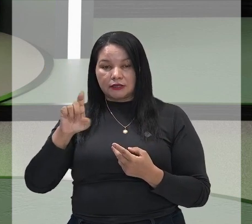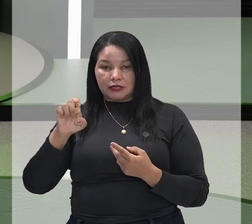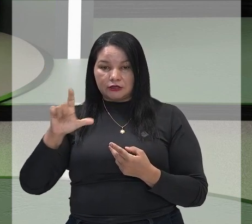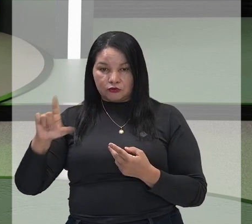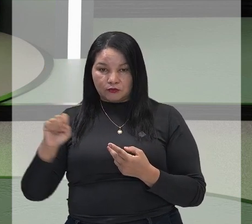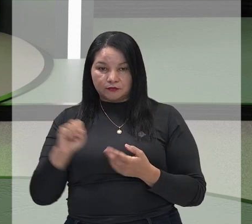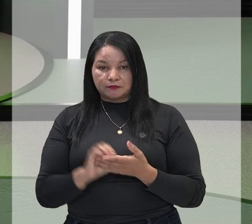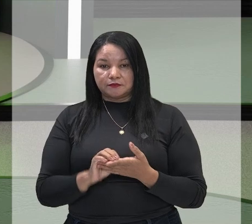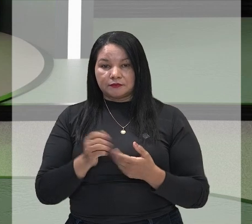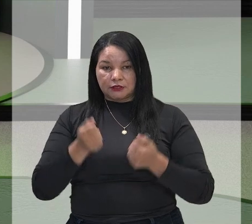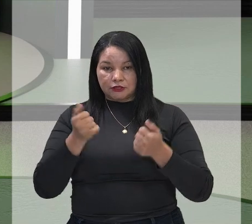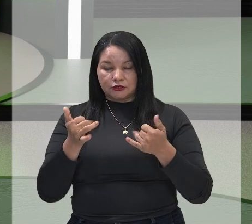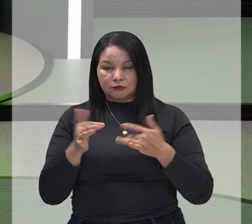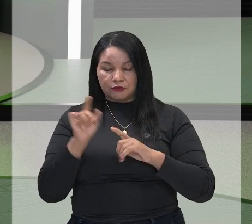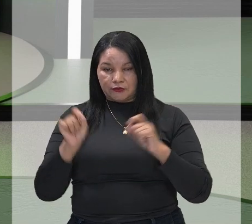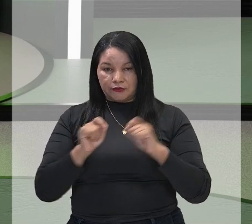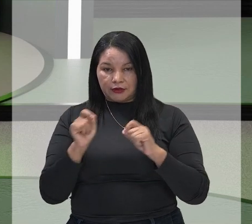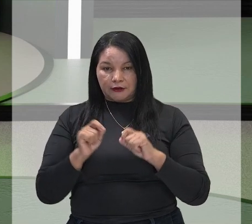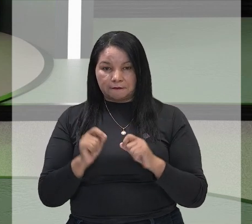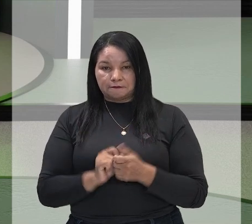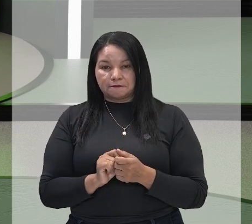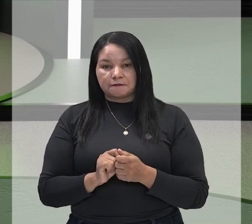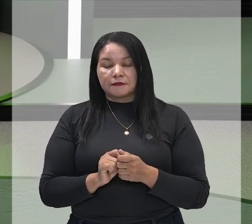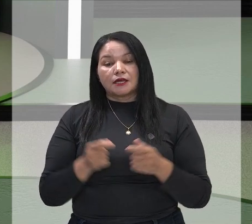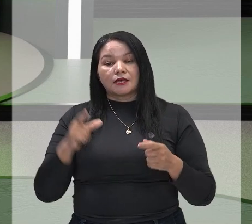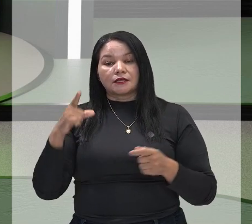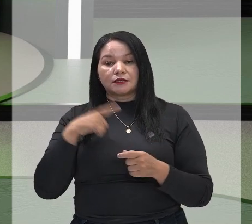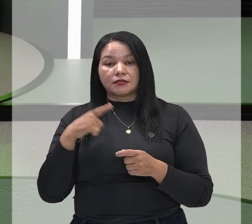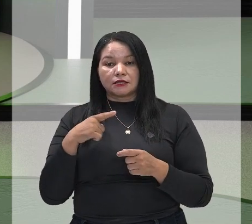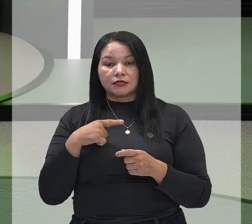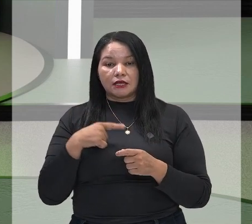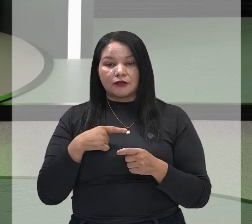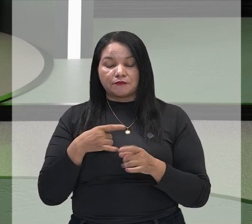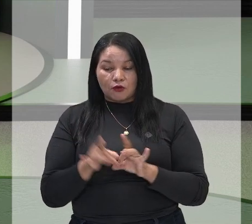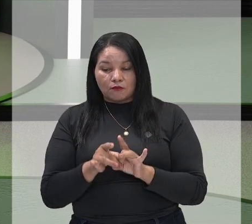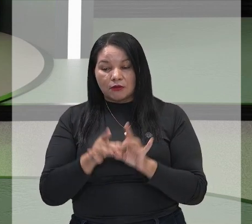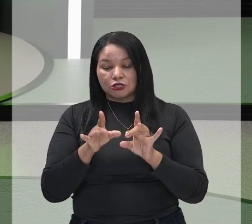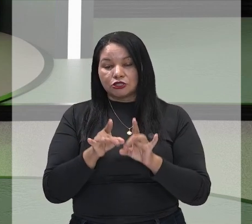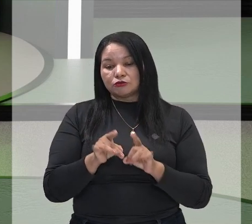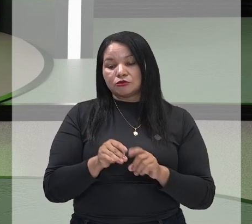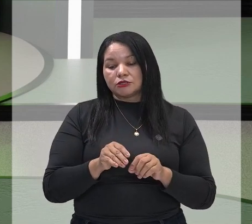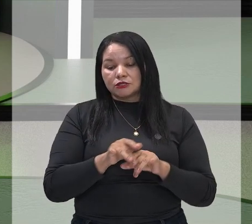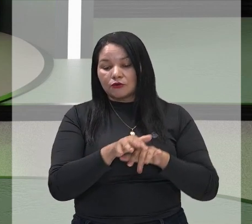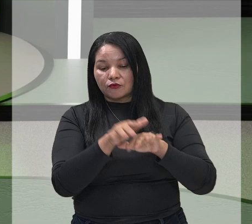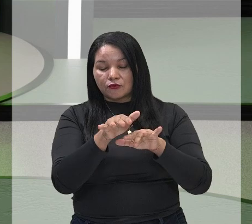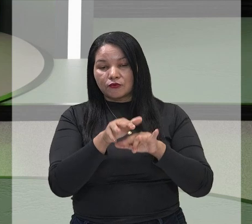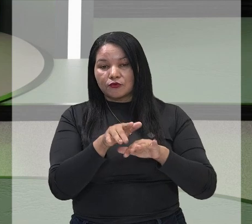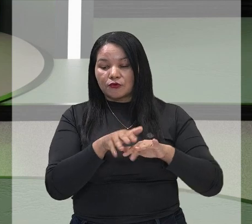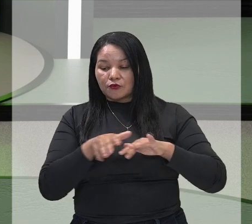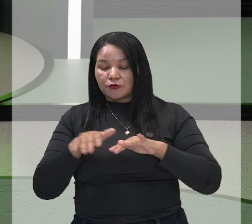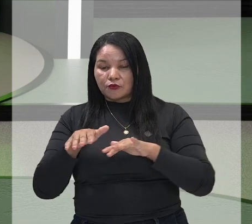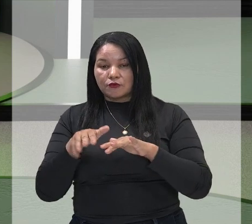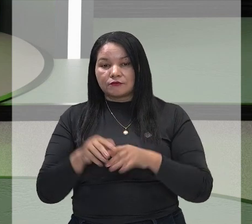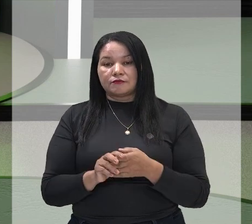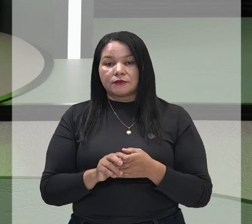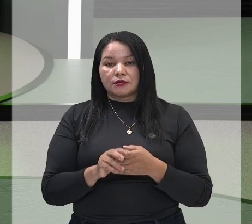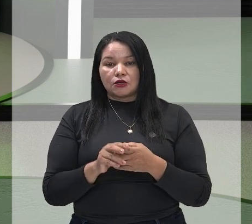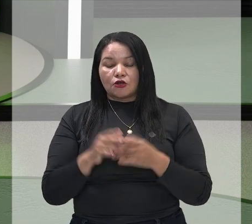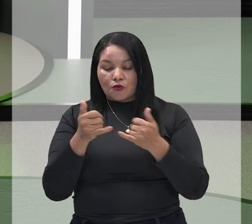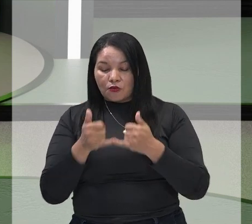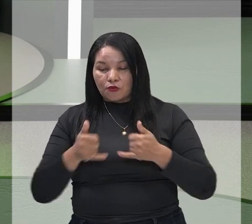E aí nós temos aqui, olha, uma distribuição do fluxo de elétrons, não é mais uma